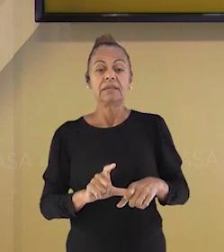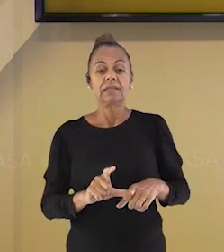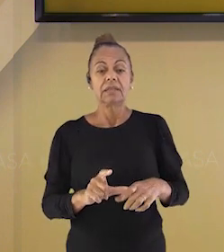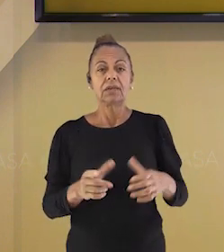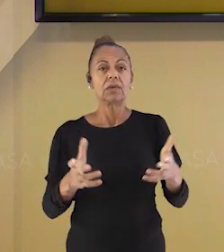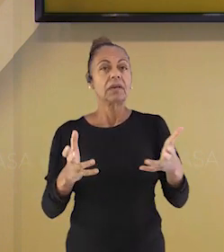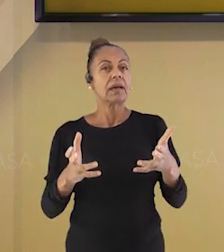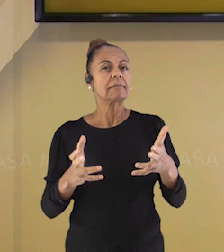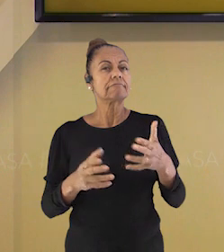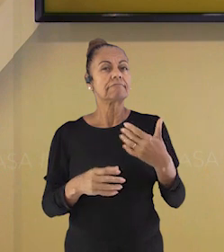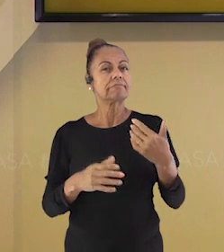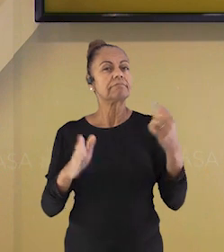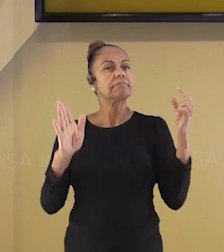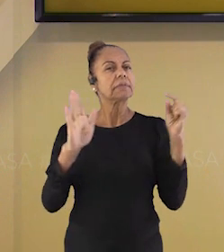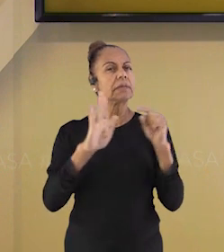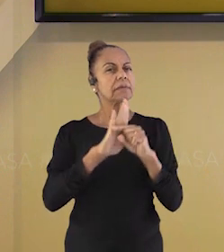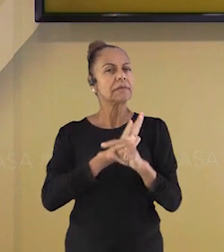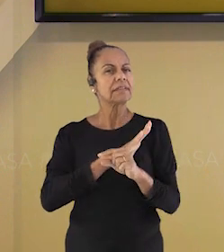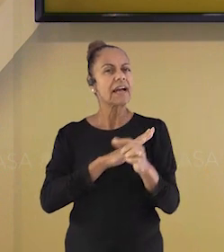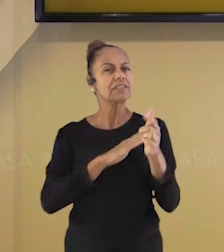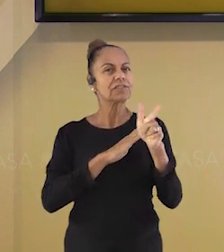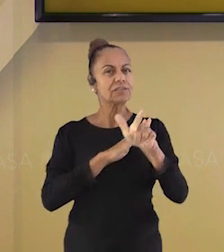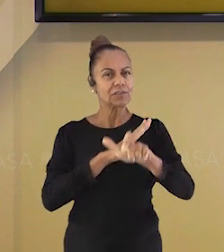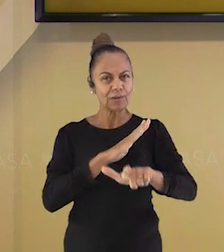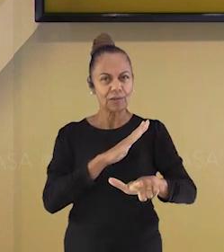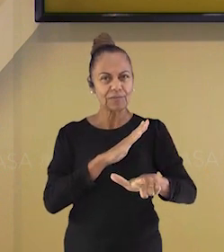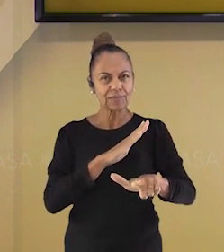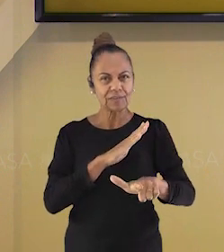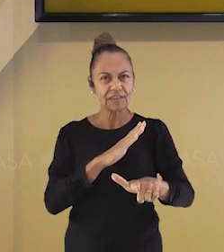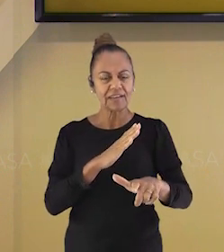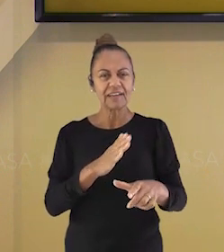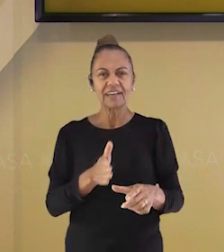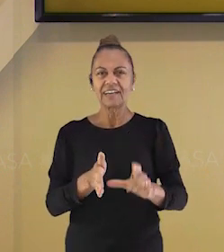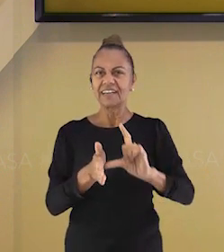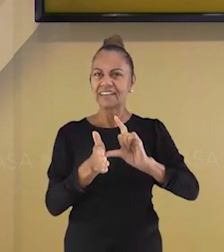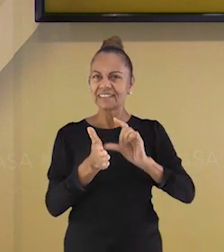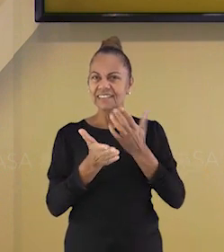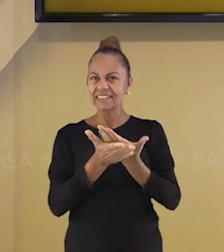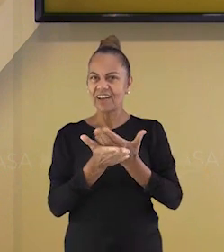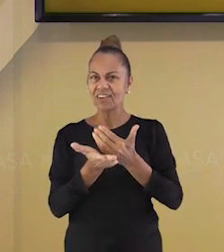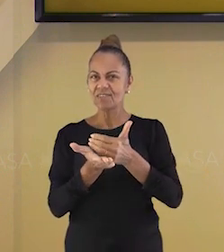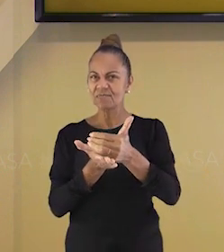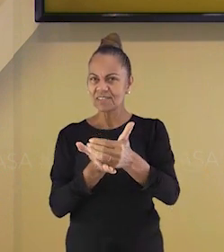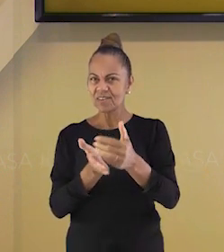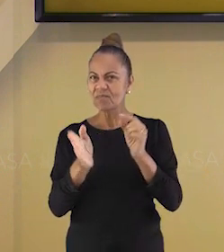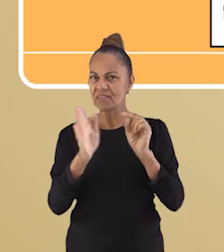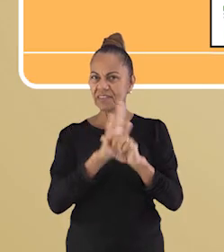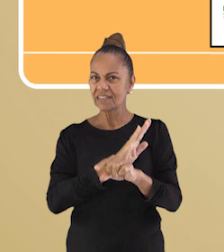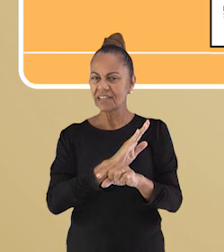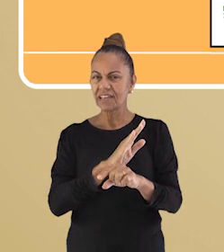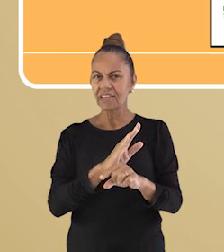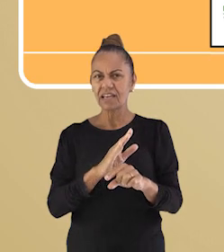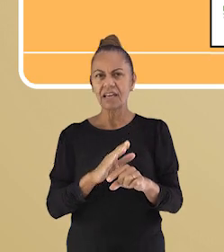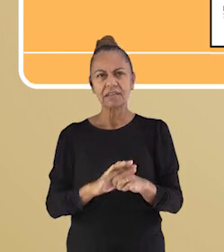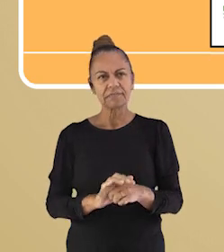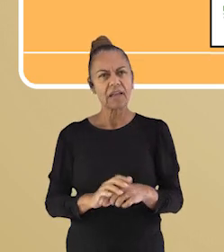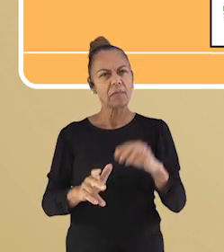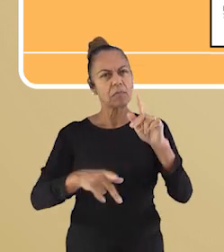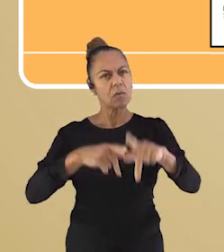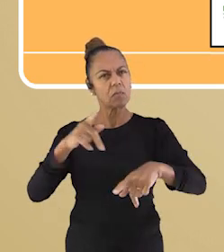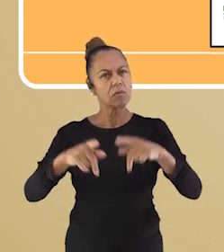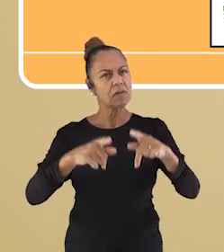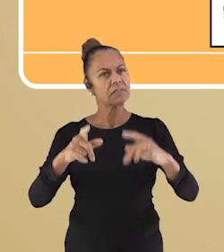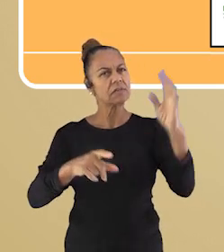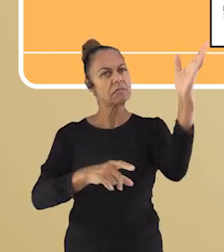uma vez a atenção de todos para aquela pergunta que fiz no início da nossa aula. Vocês lembram? Que consequências